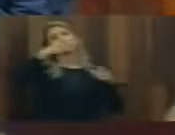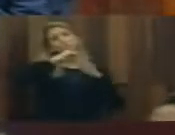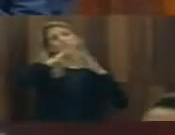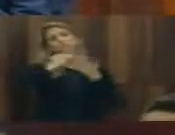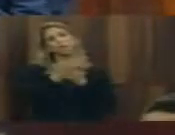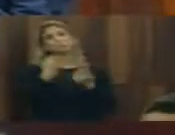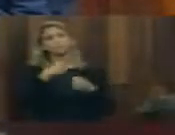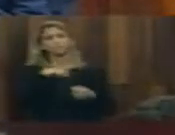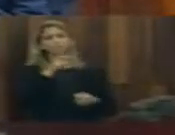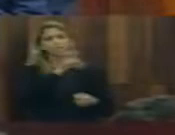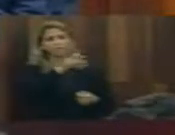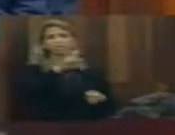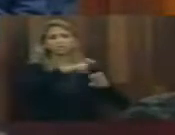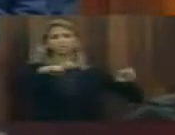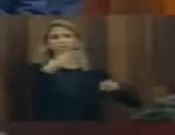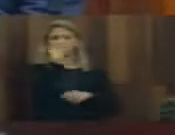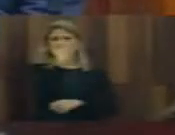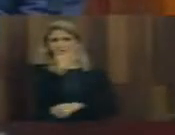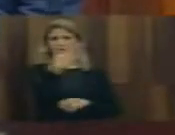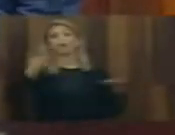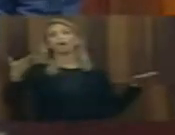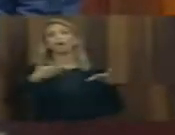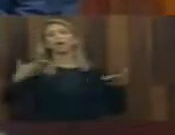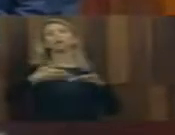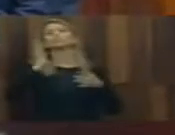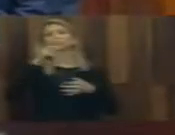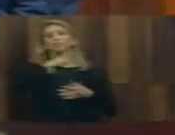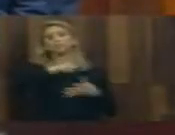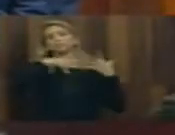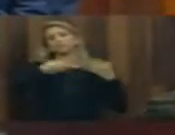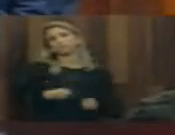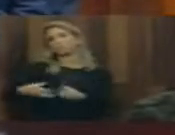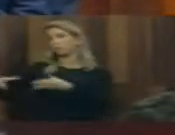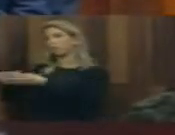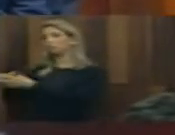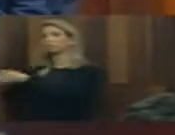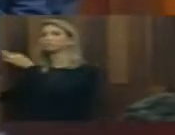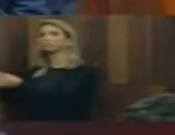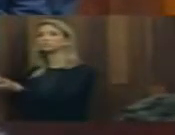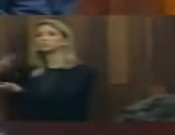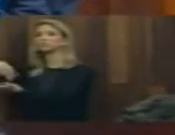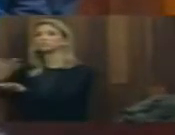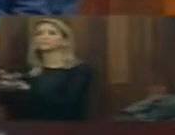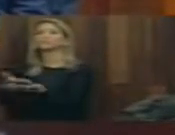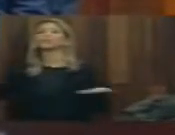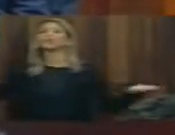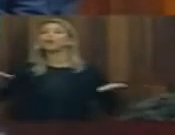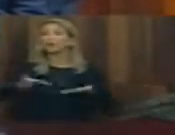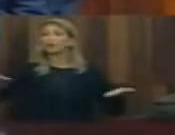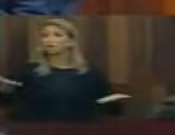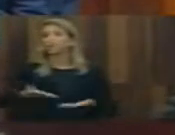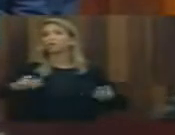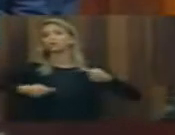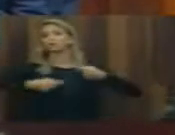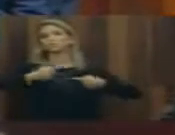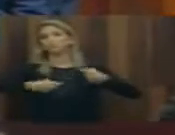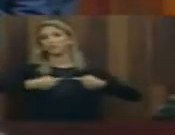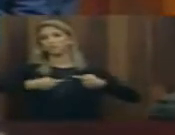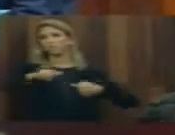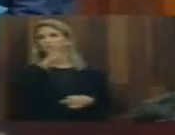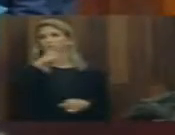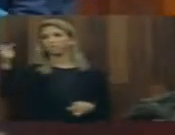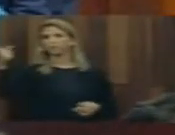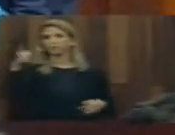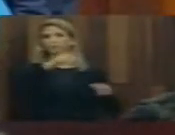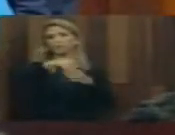Frio e da outras providências. O projeto vem com parecer favorável da CCJ. Em discussão, parecer. Não havendo quem